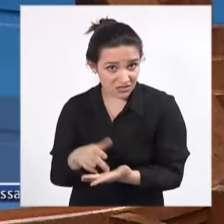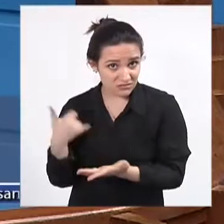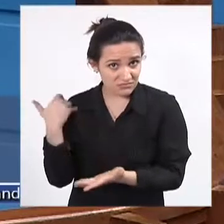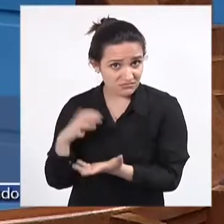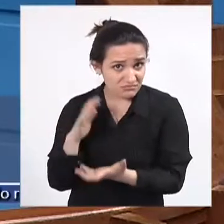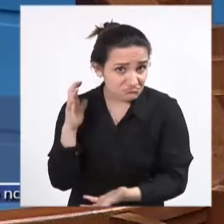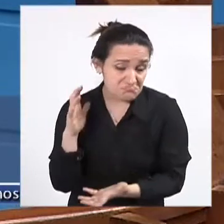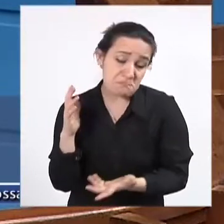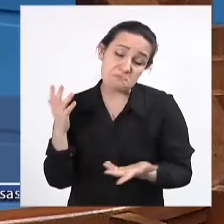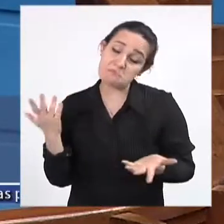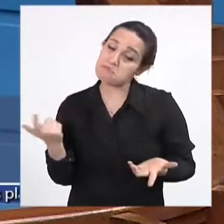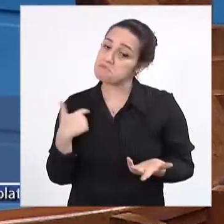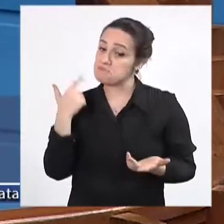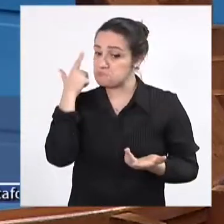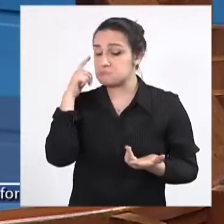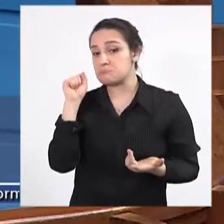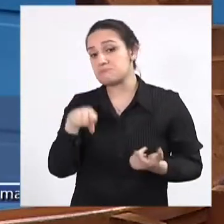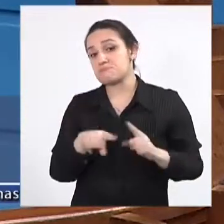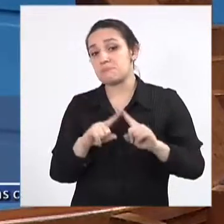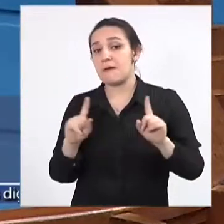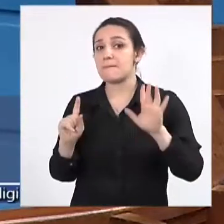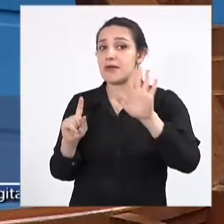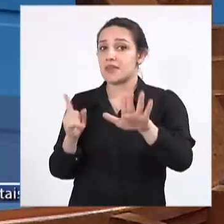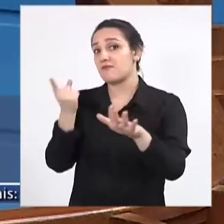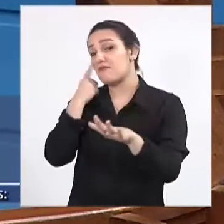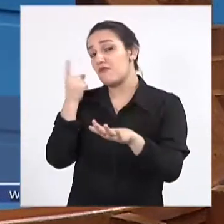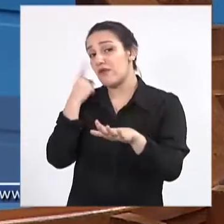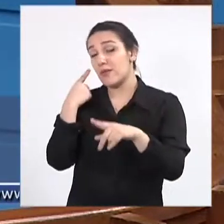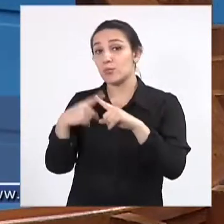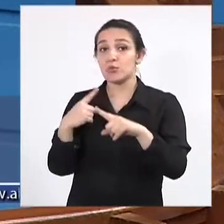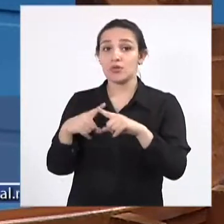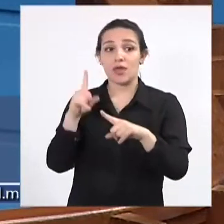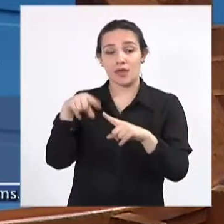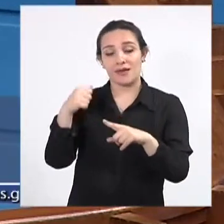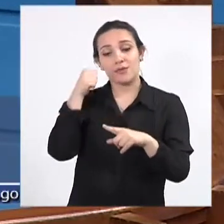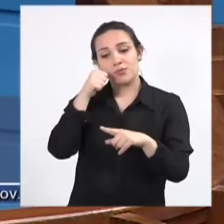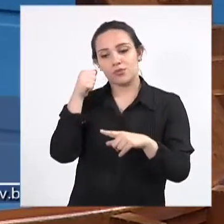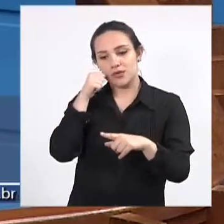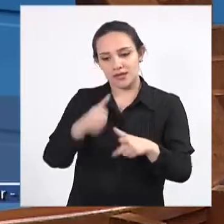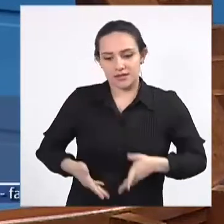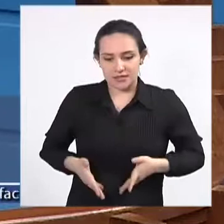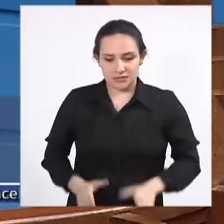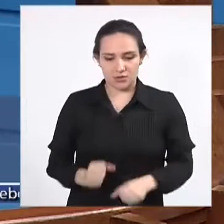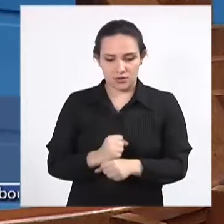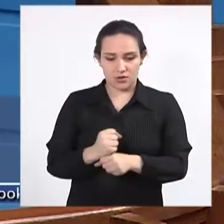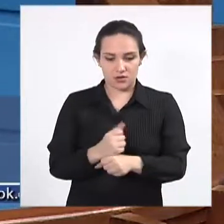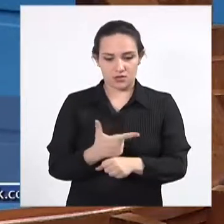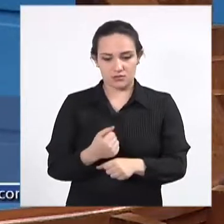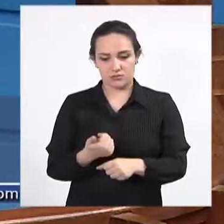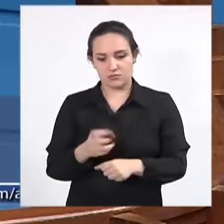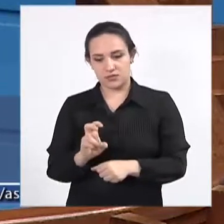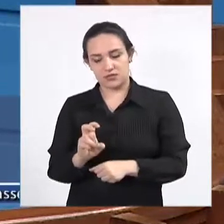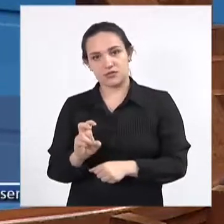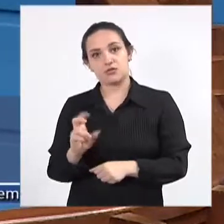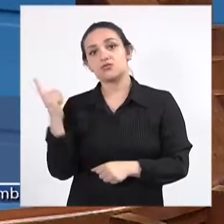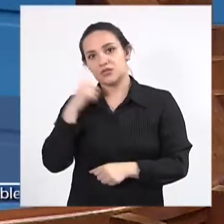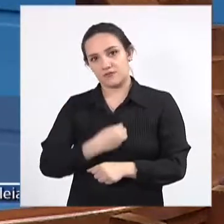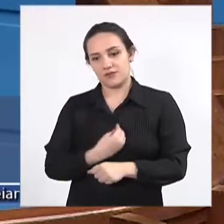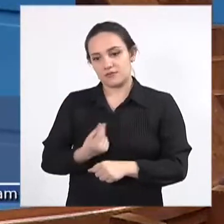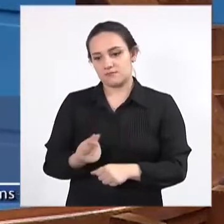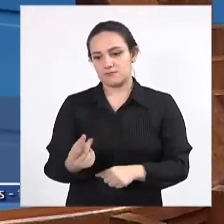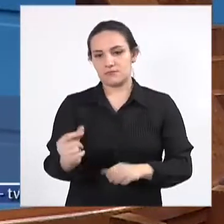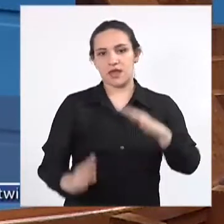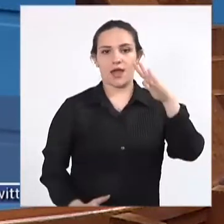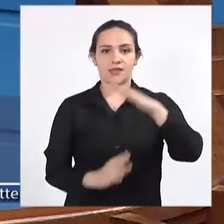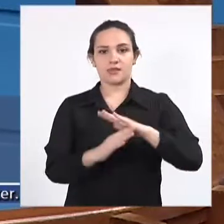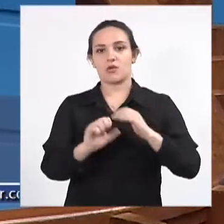Bom, em termos, já que a expectativa de vida continua aumentando, mulheres que nasceram em 2015 vão viver quase 80 anos